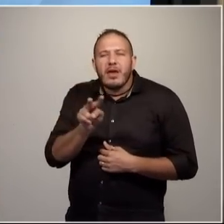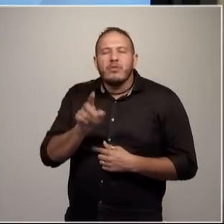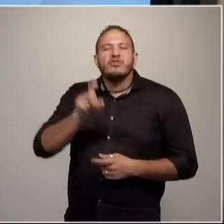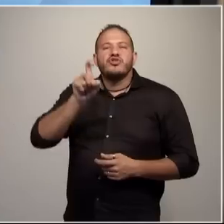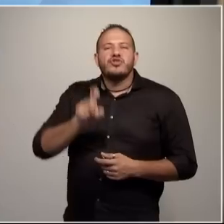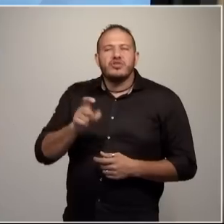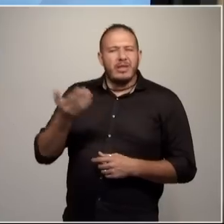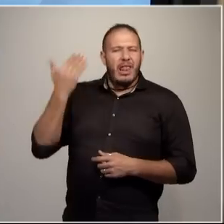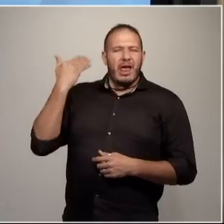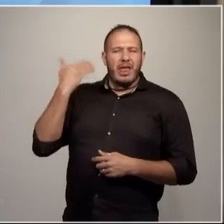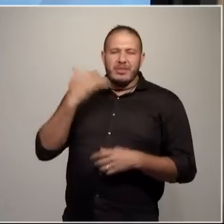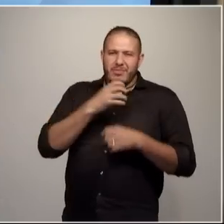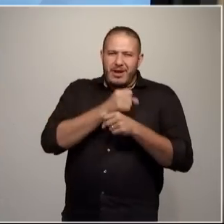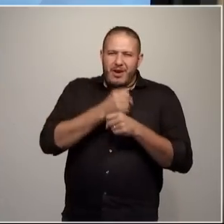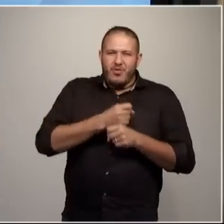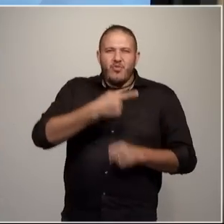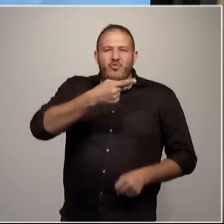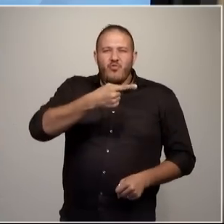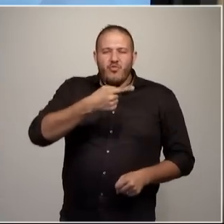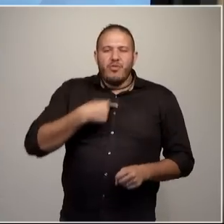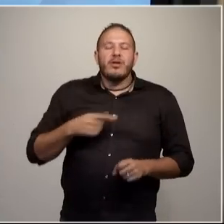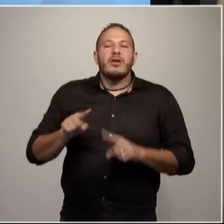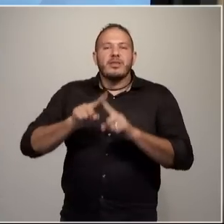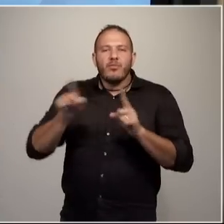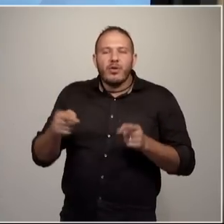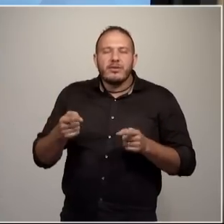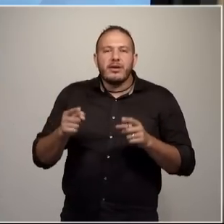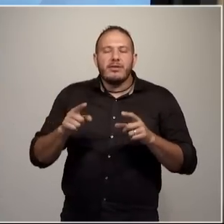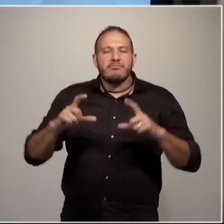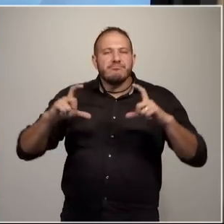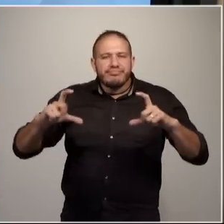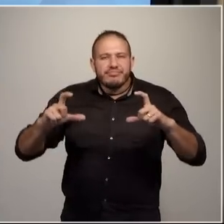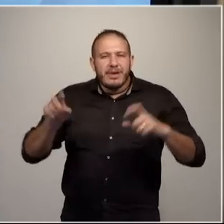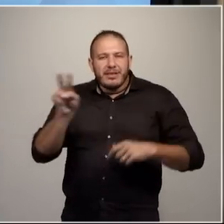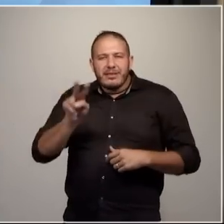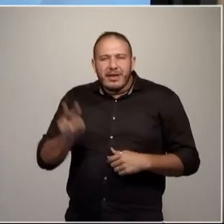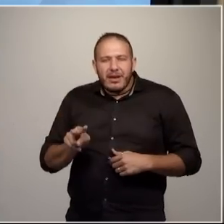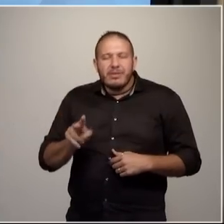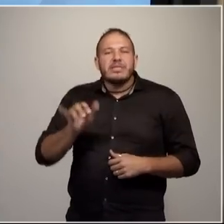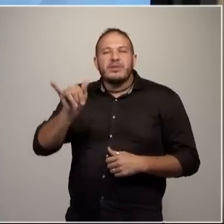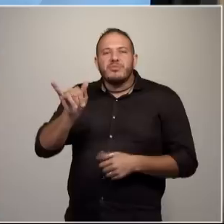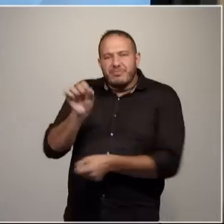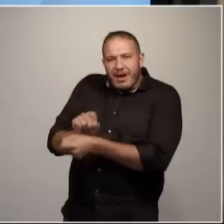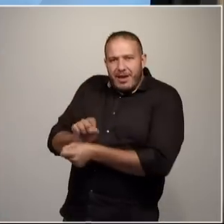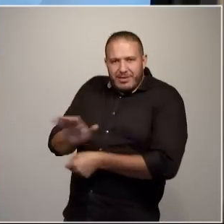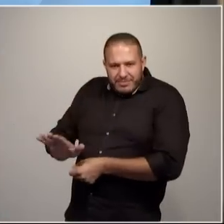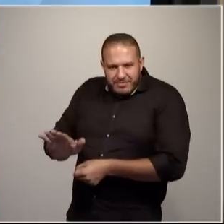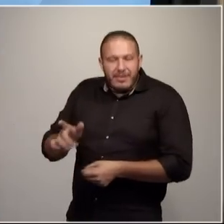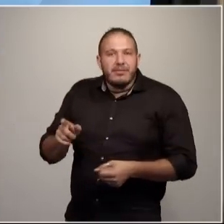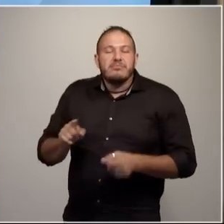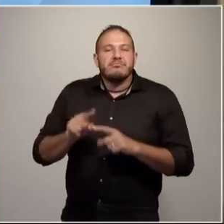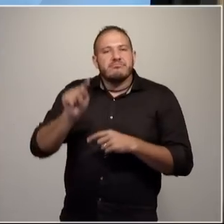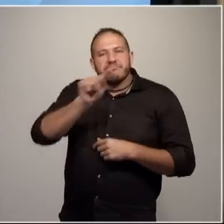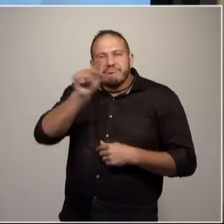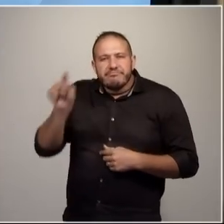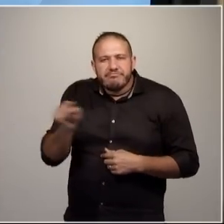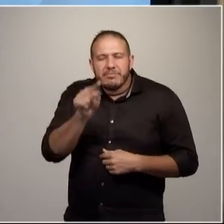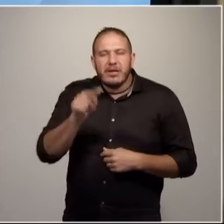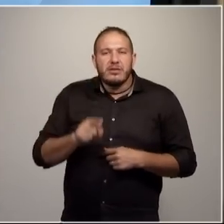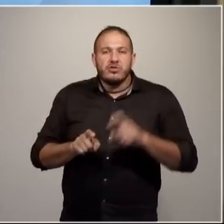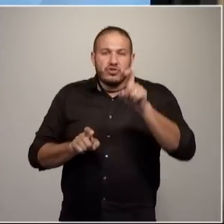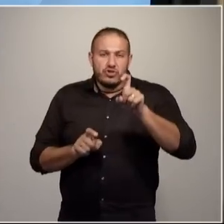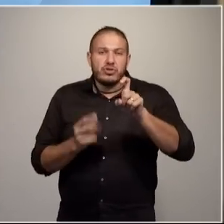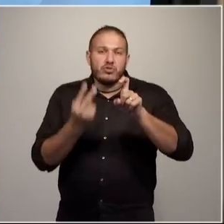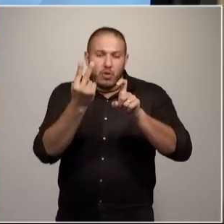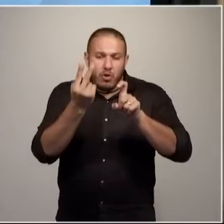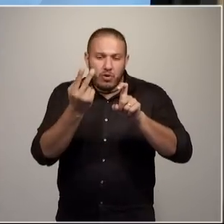1, enquanto que a integral em y fica parada. Integral de 2x em x é x2 e